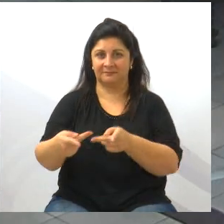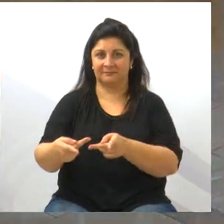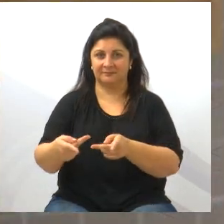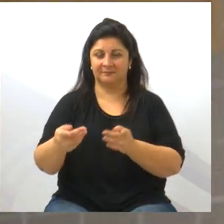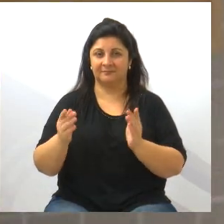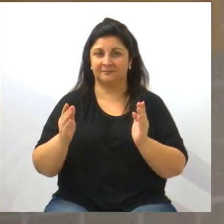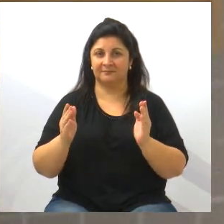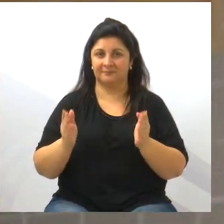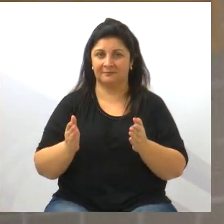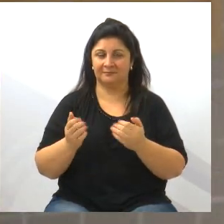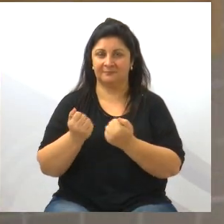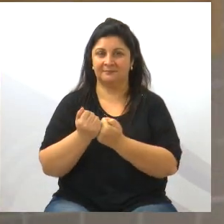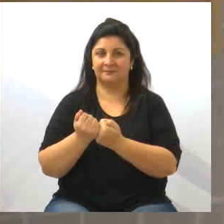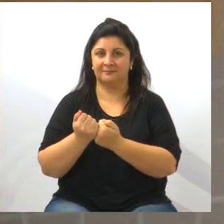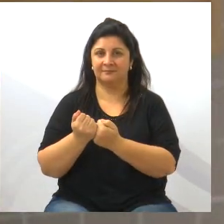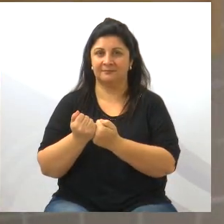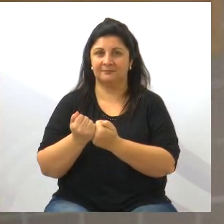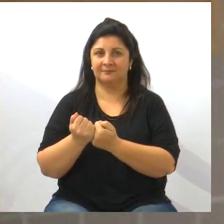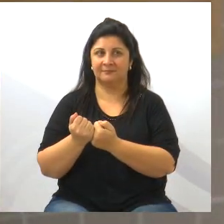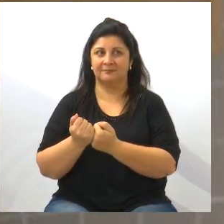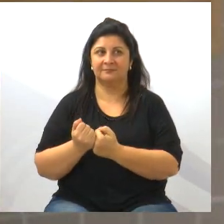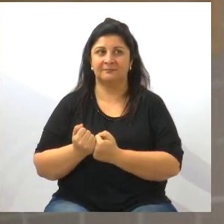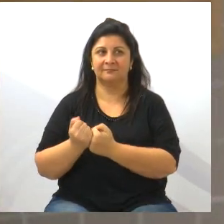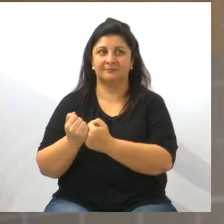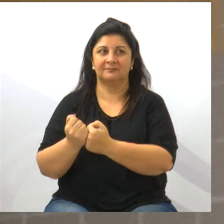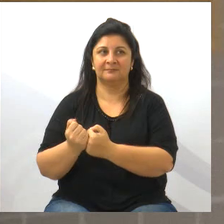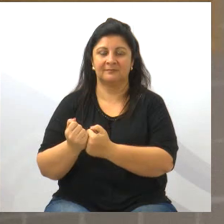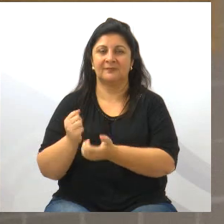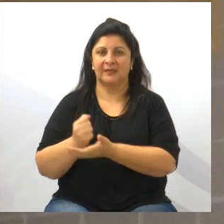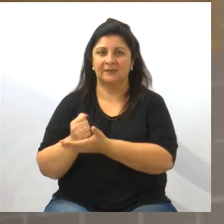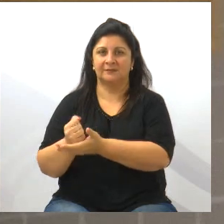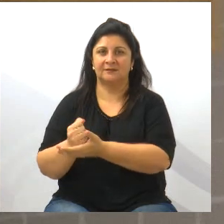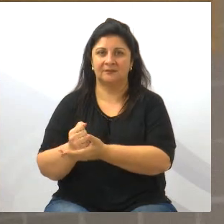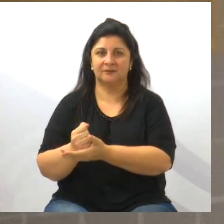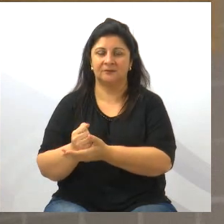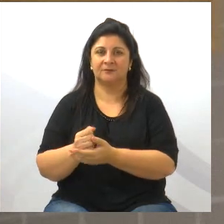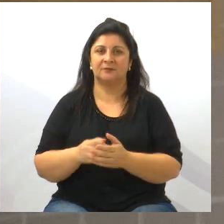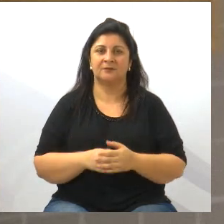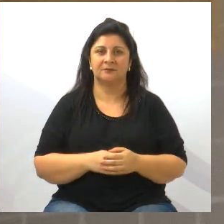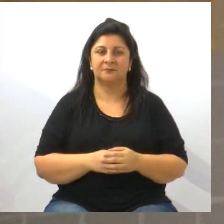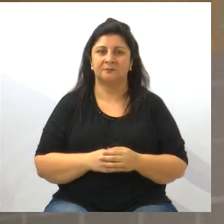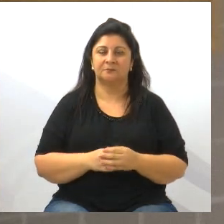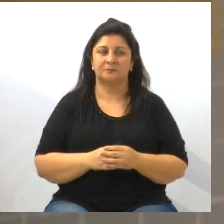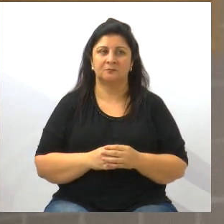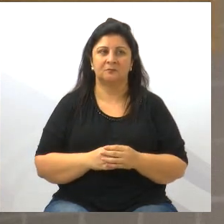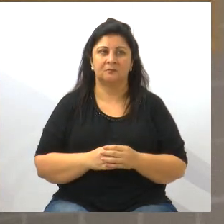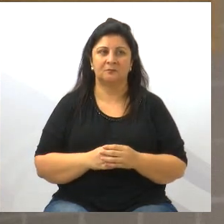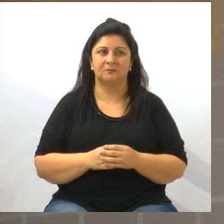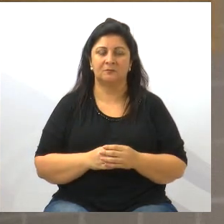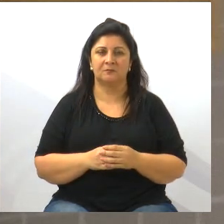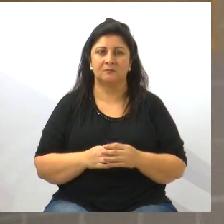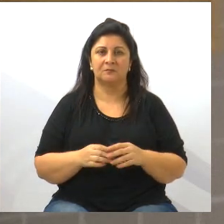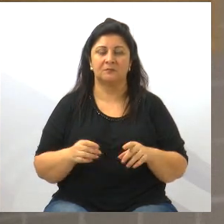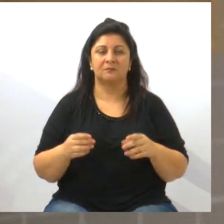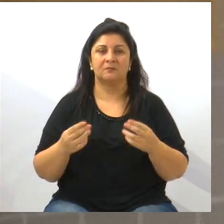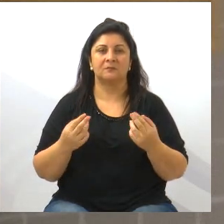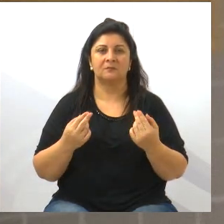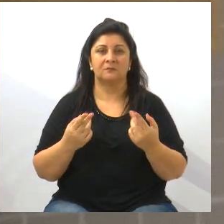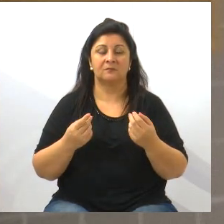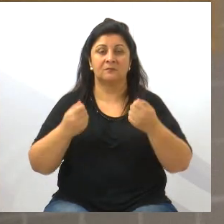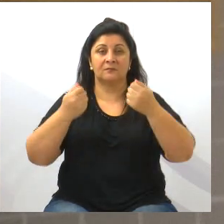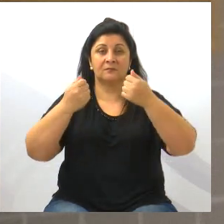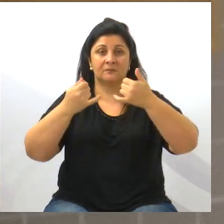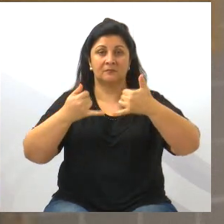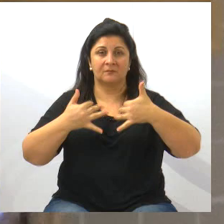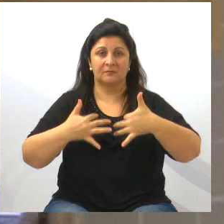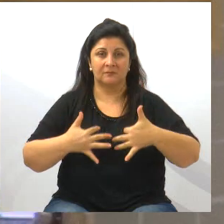Convidamos a assessora Cléia Botelho para a apresentação do Conselho Municipal de Habitação de Interesse Social, bem como a prestação dos esclarecimentos